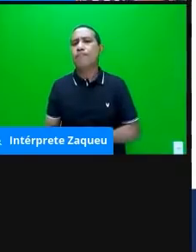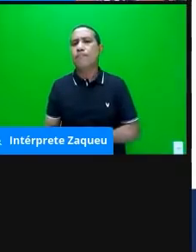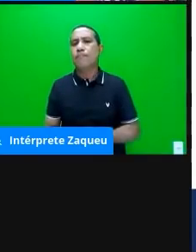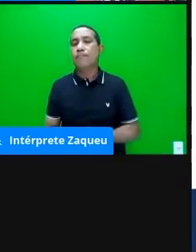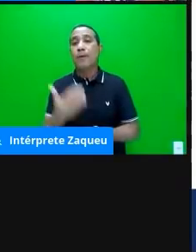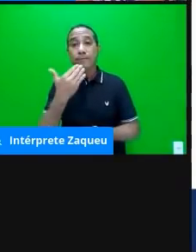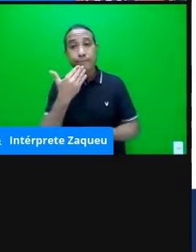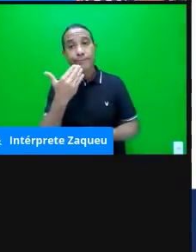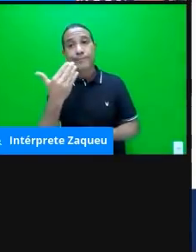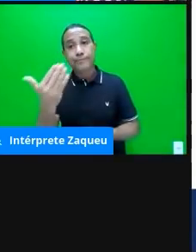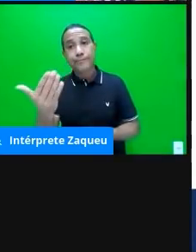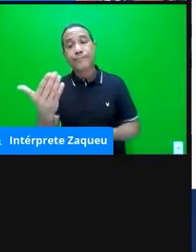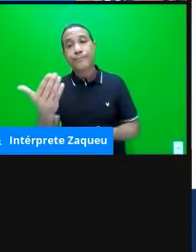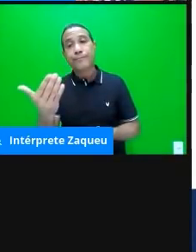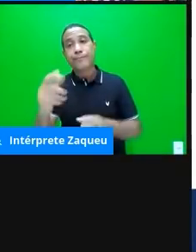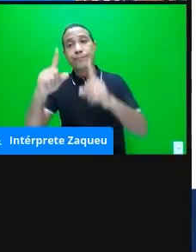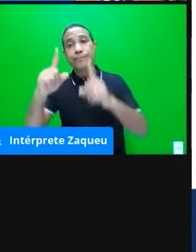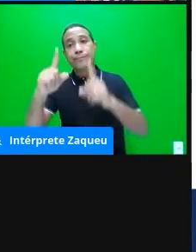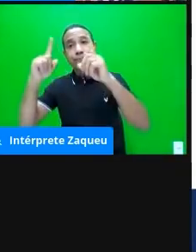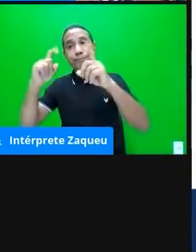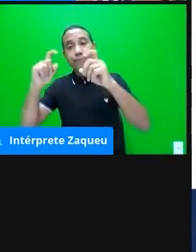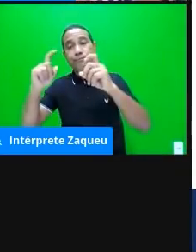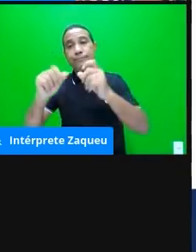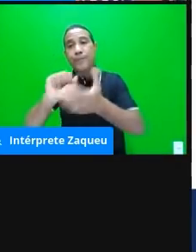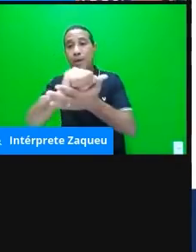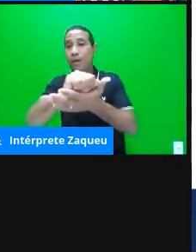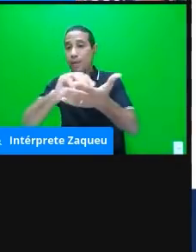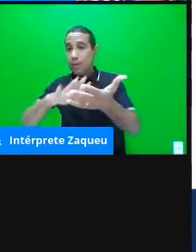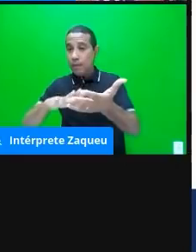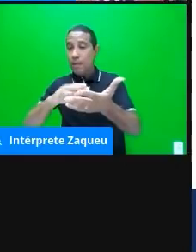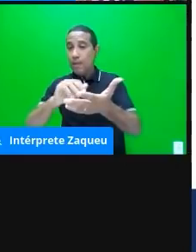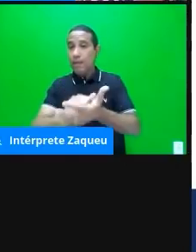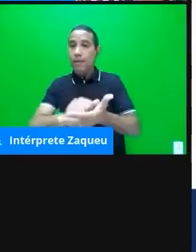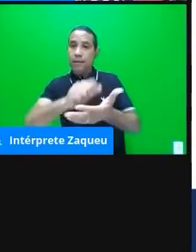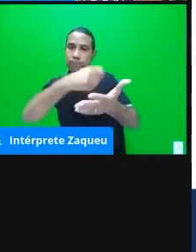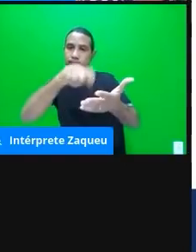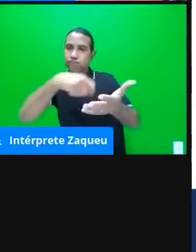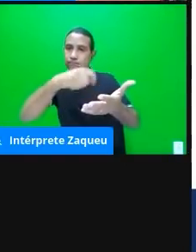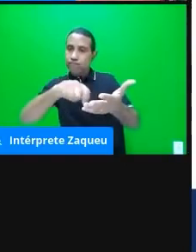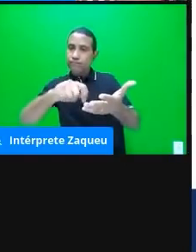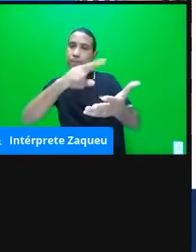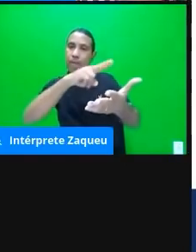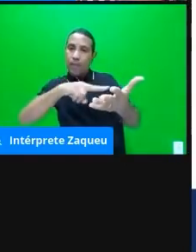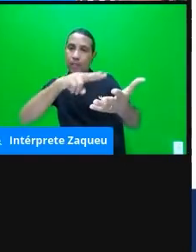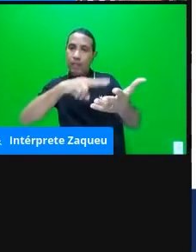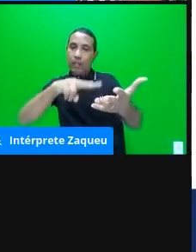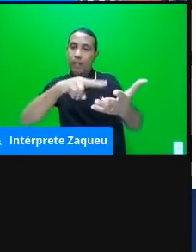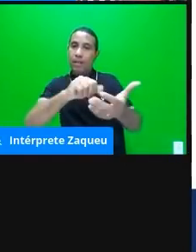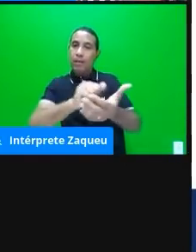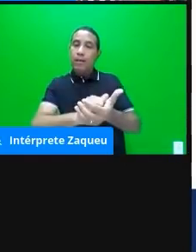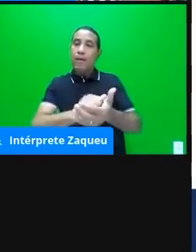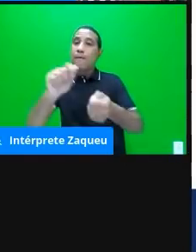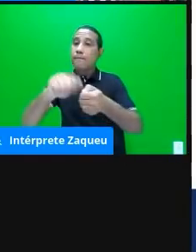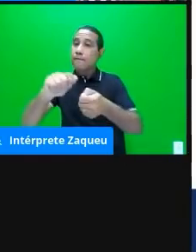Pedir para fotografar a atividade de produção escrita, de leitura, realizada pelo